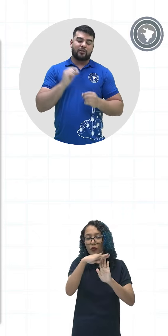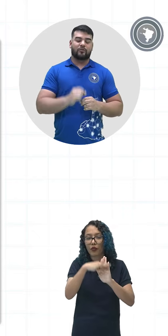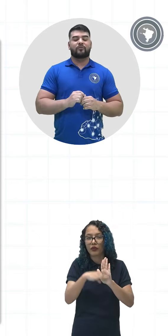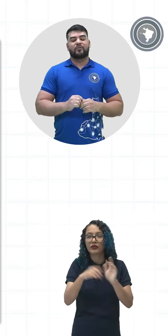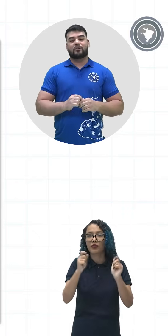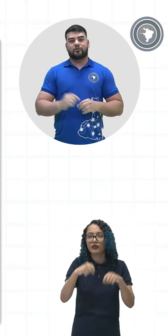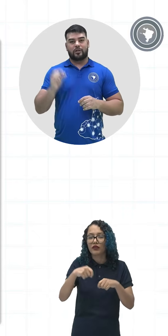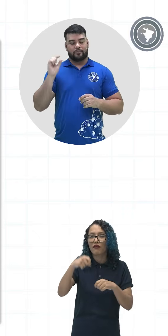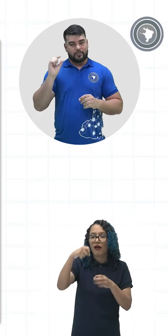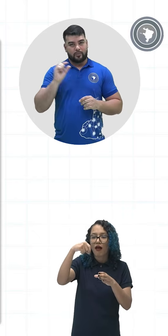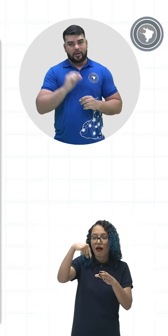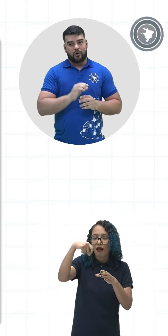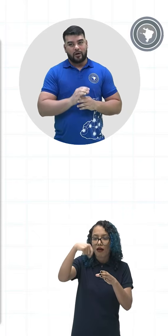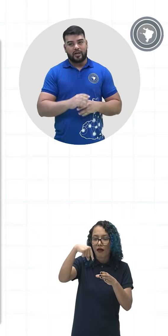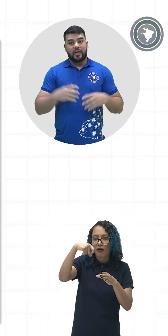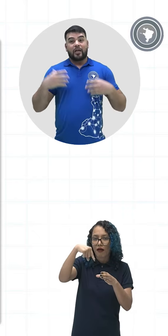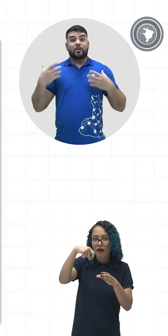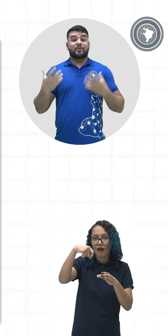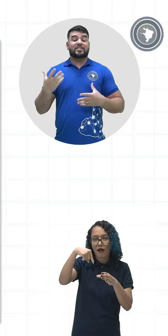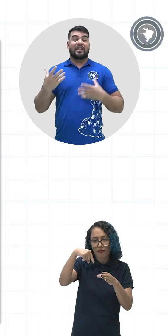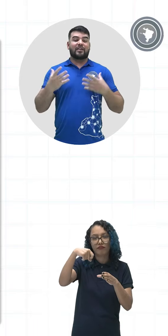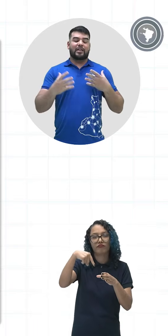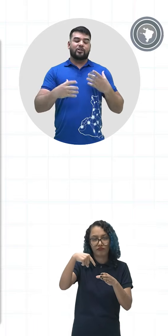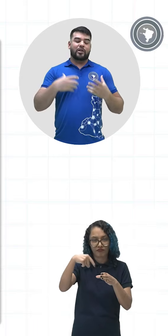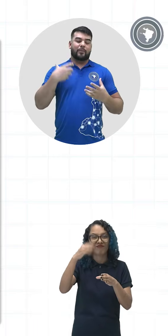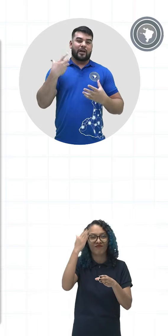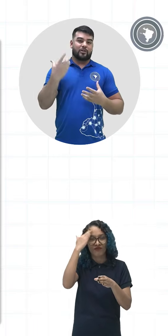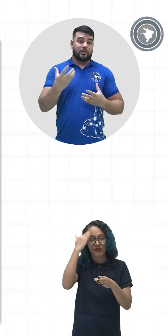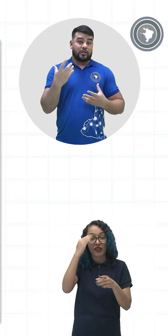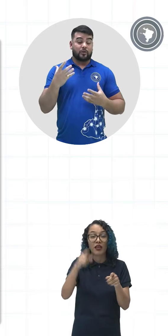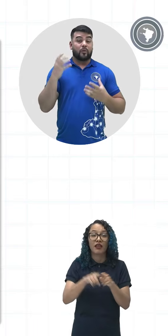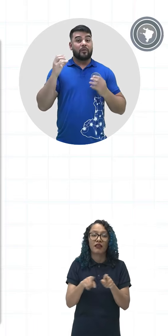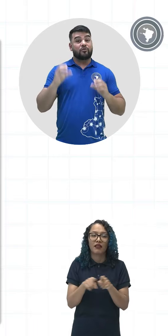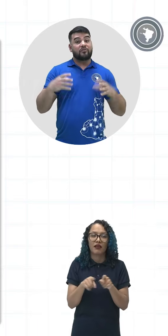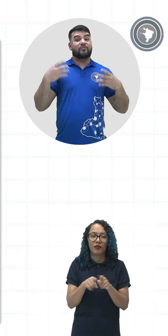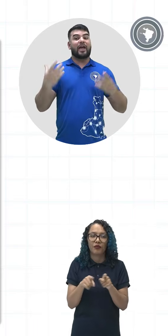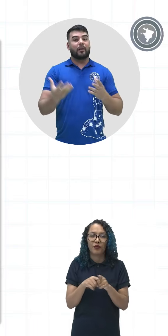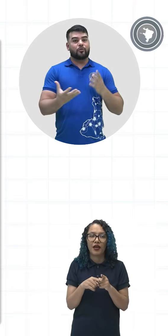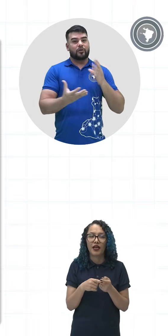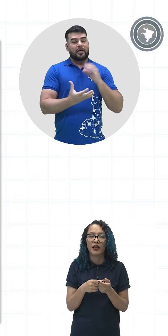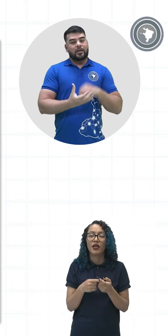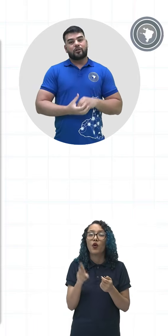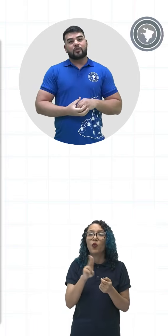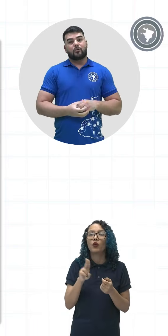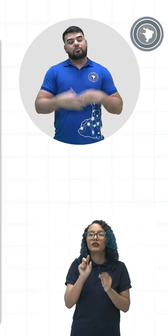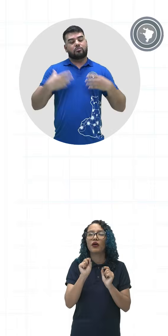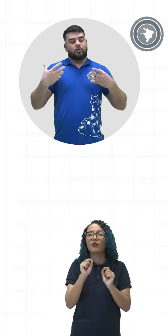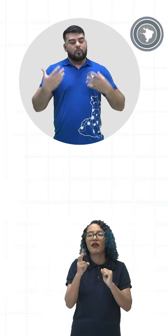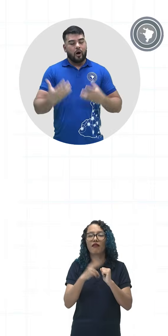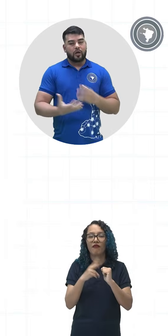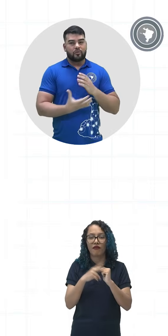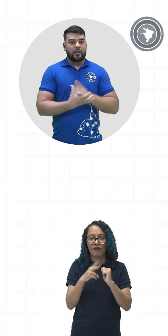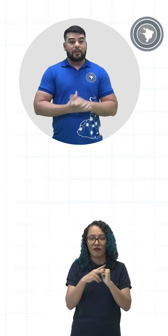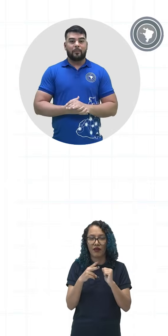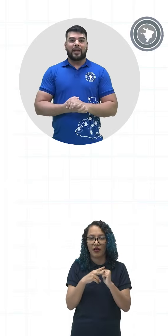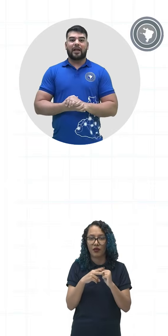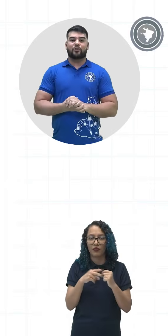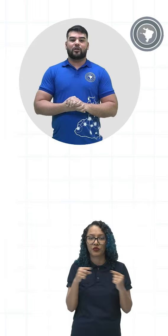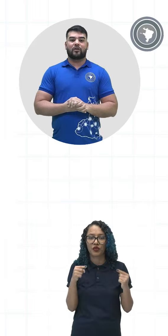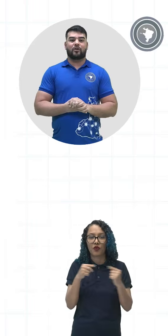gotejamento lá do vidro de pirona. E observe que indica para a gente isso por meio de verbos que estão no